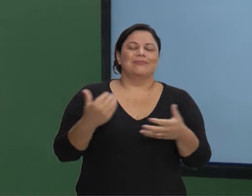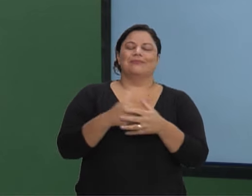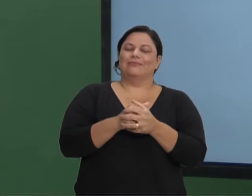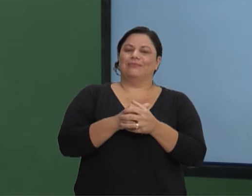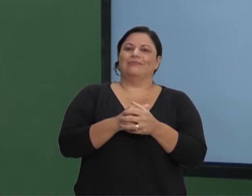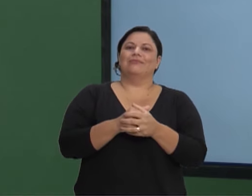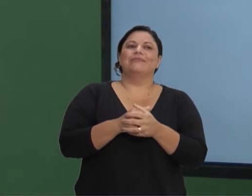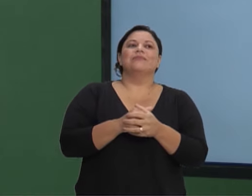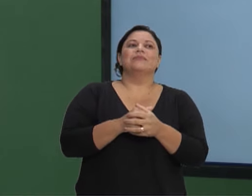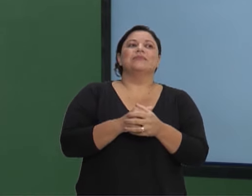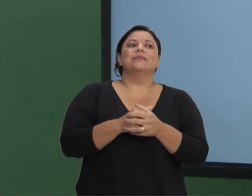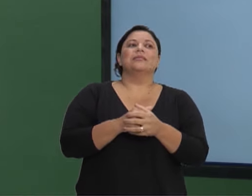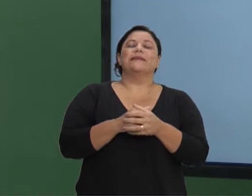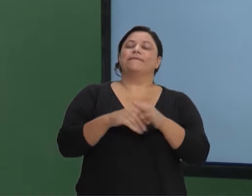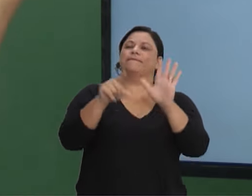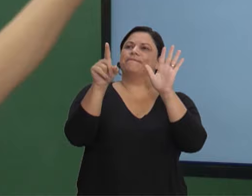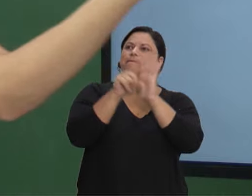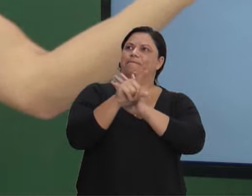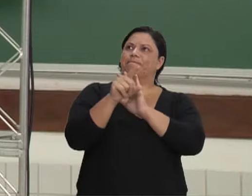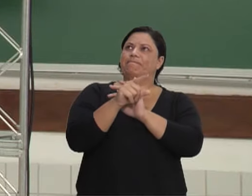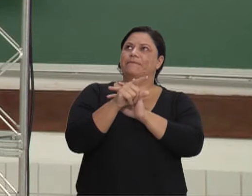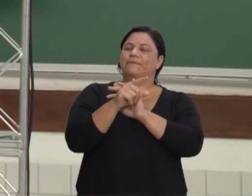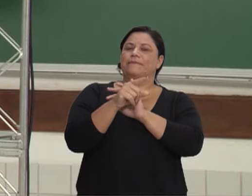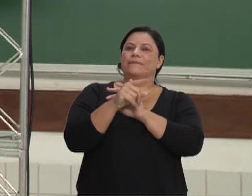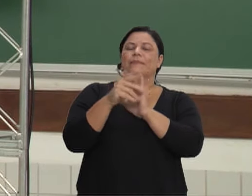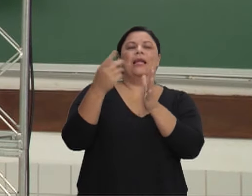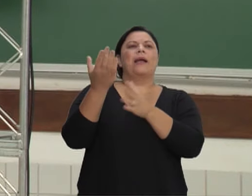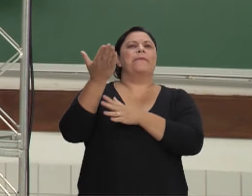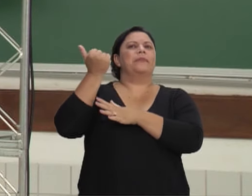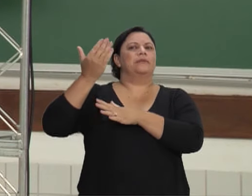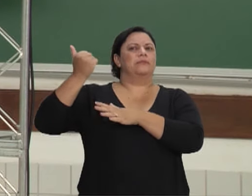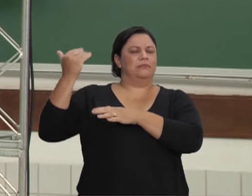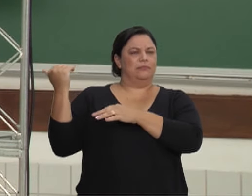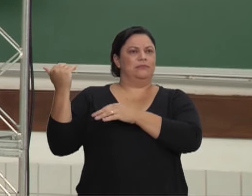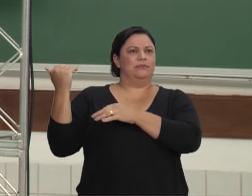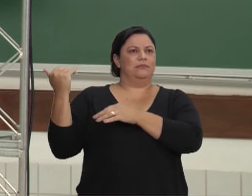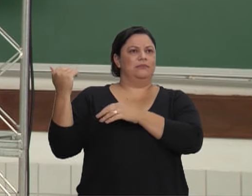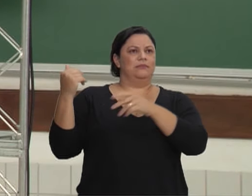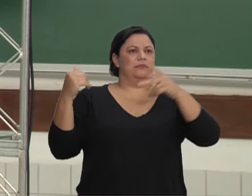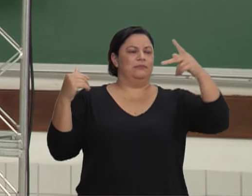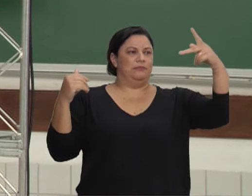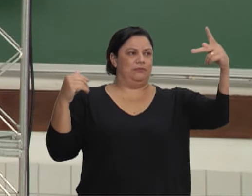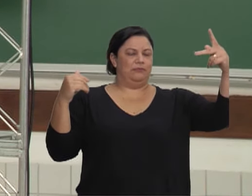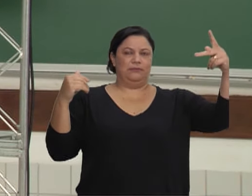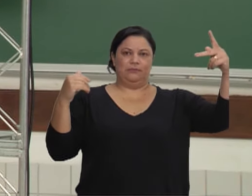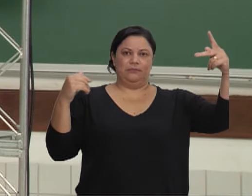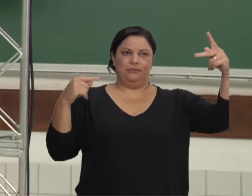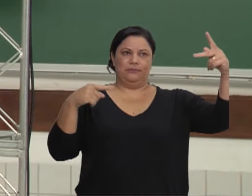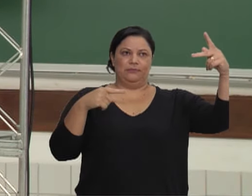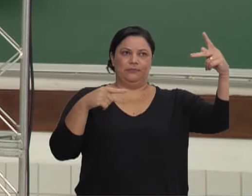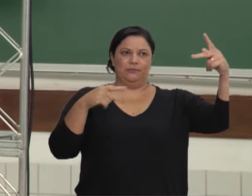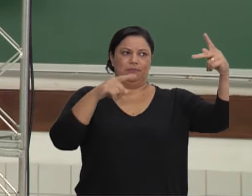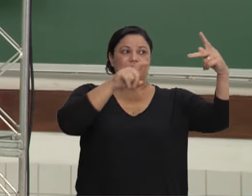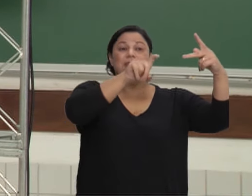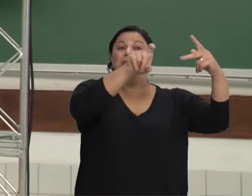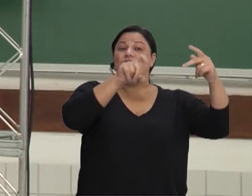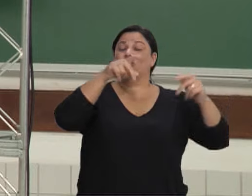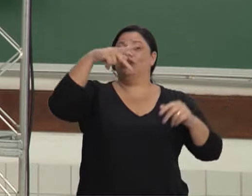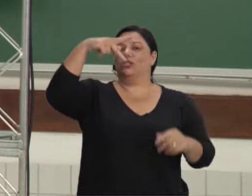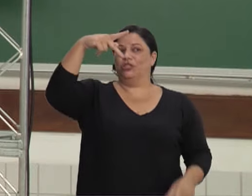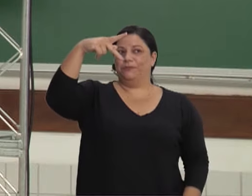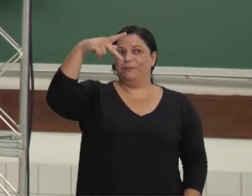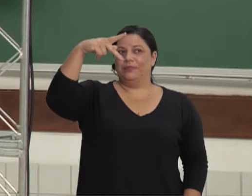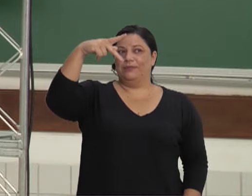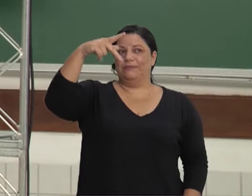anterior, em vez de eu ter lá meu ponto P, que é x de P e y